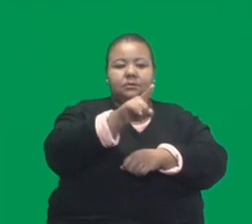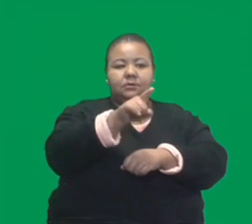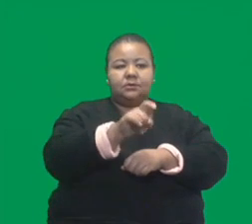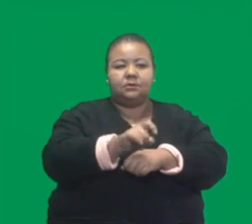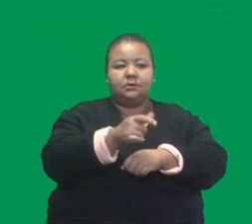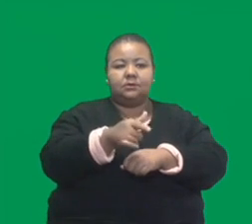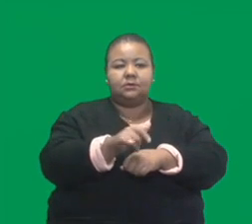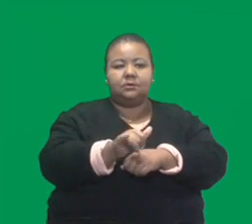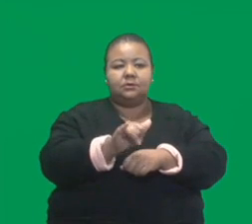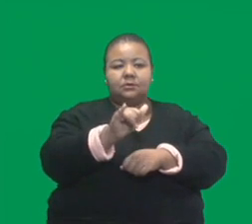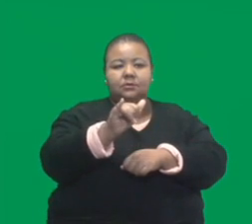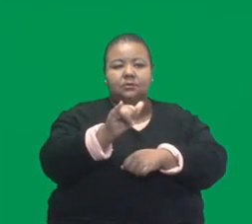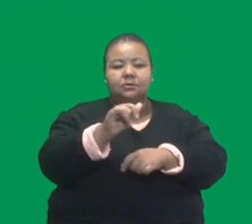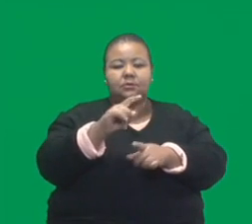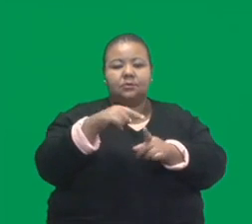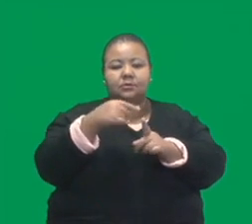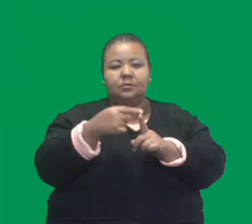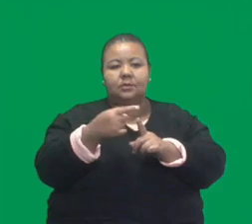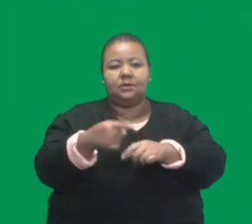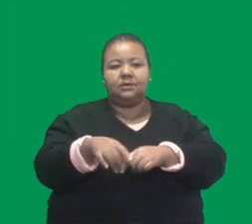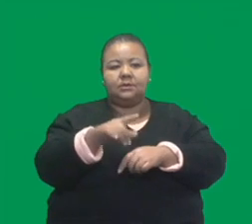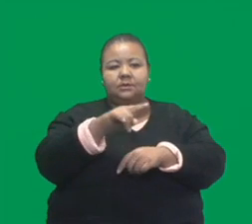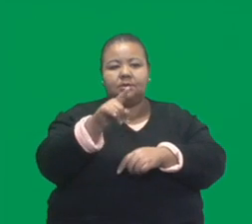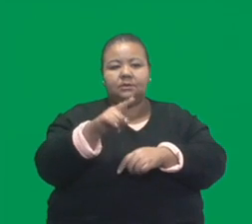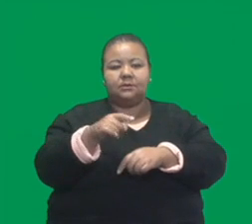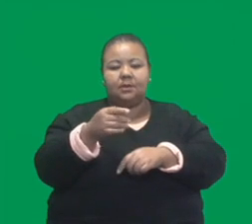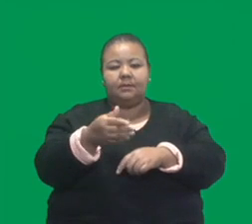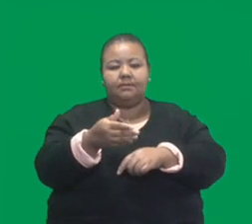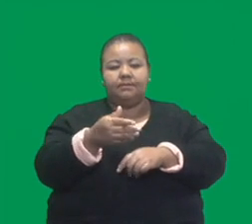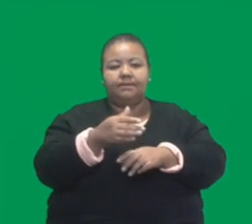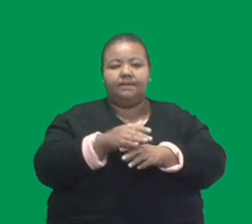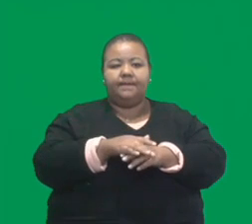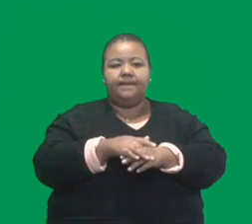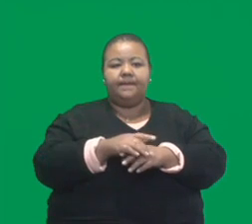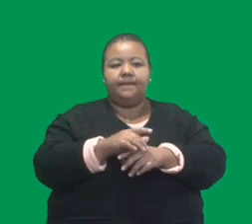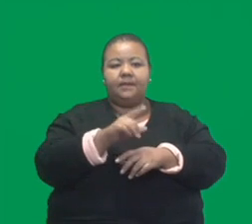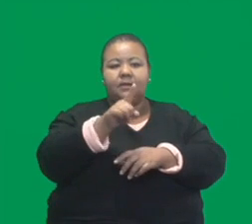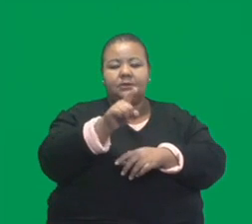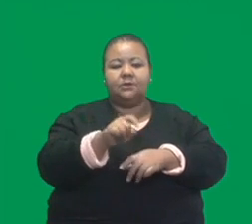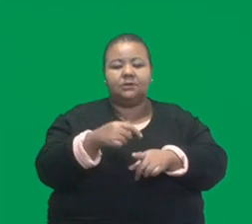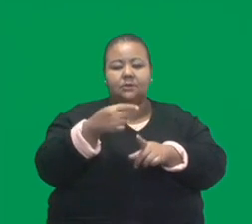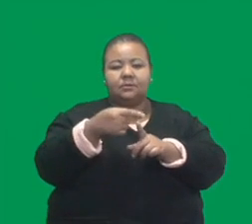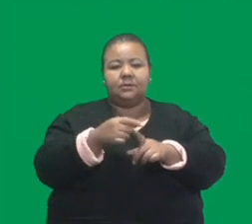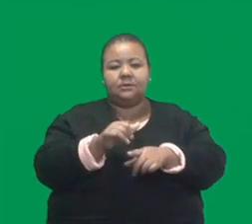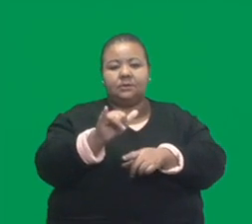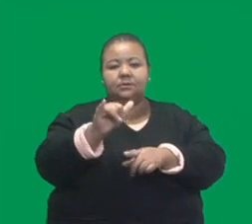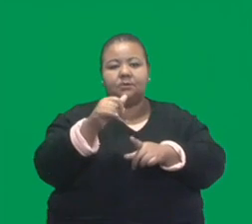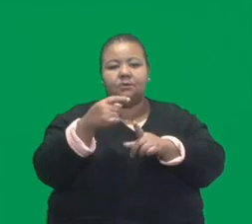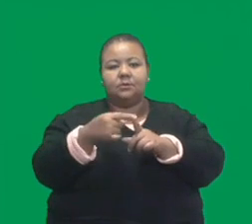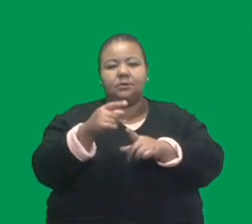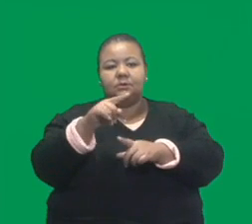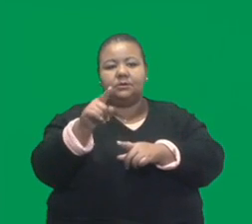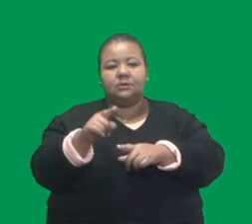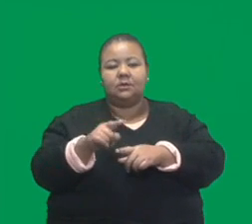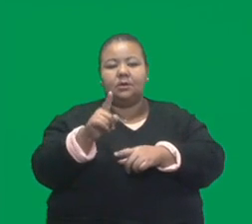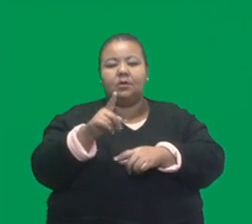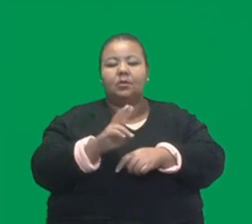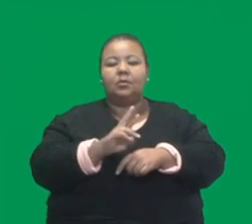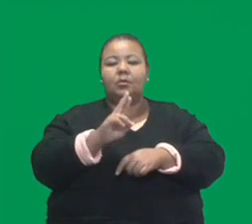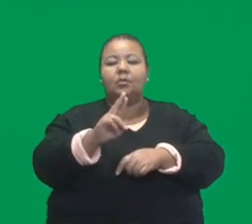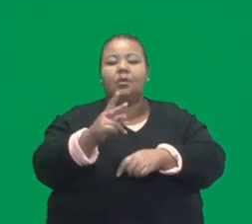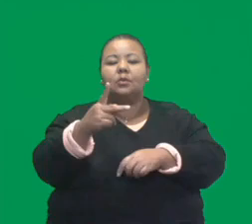x mais z, então arrume seu material, x mais y mais z. Qual que é o